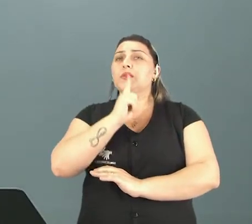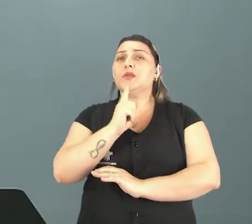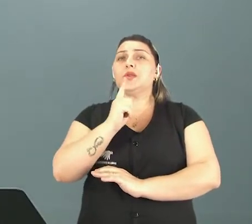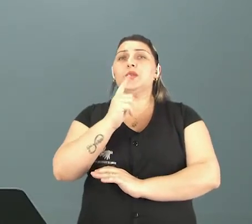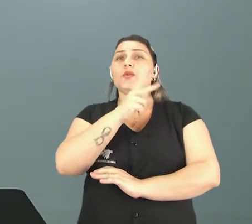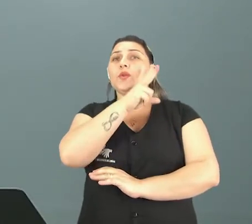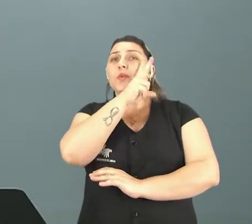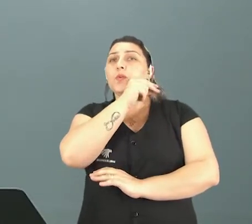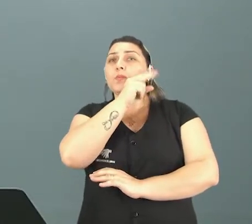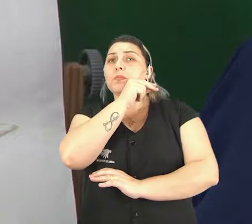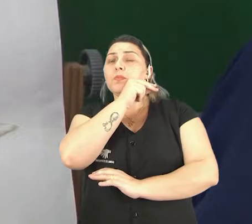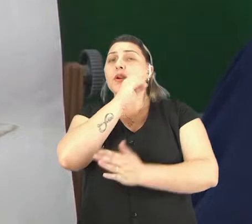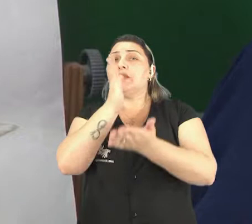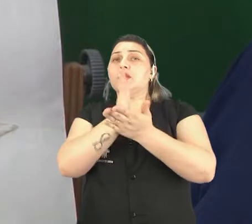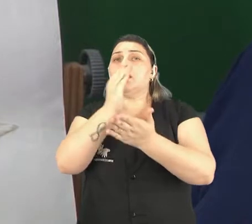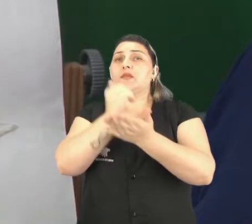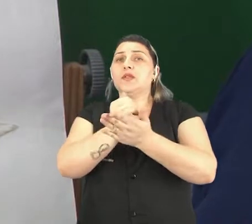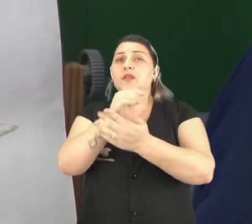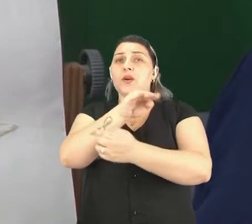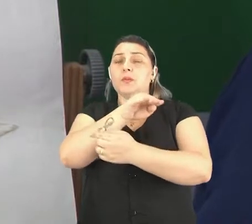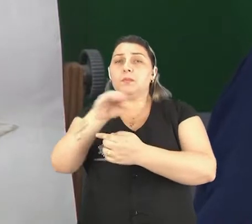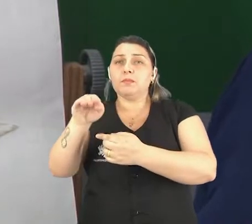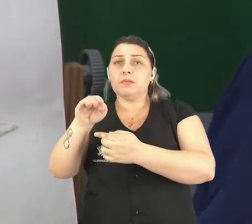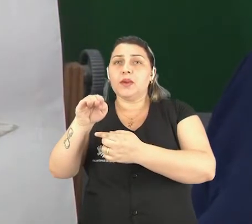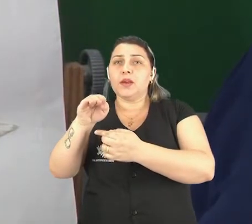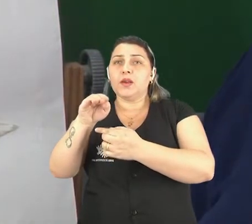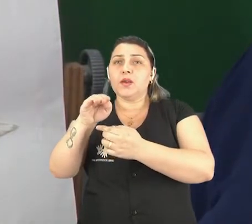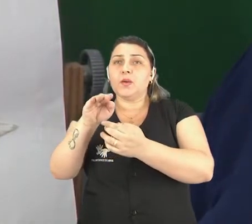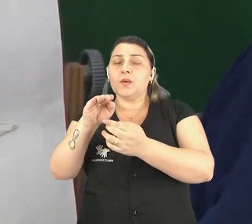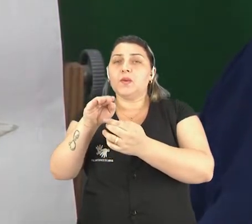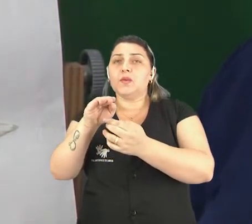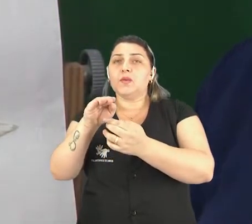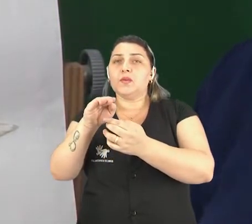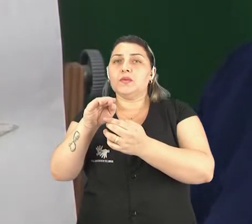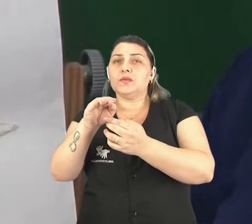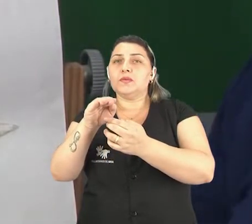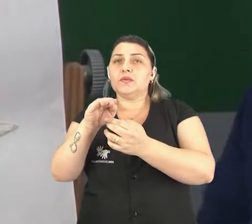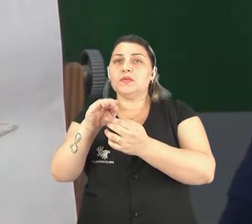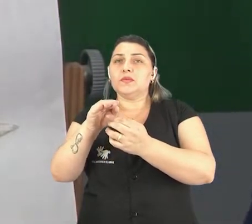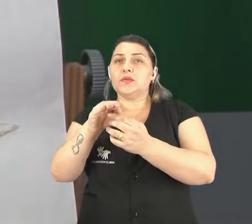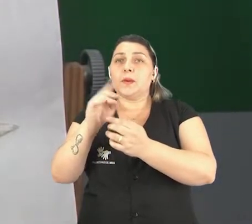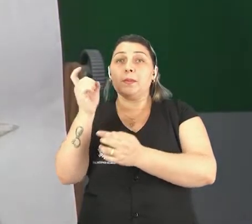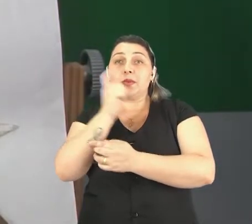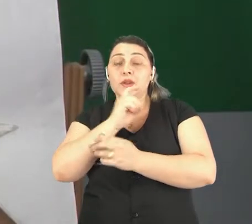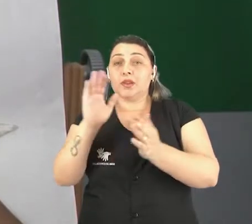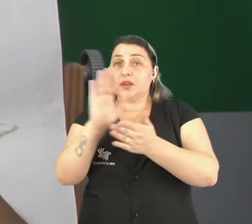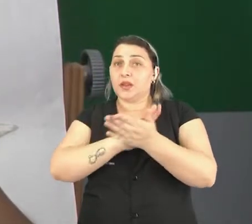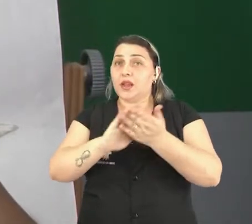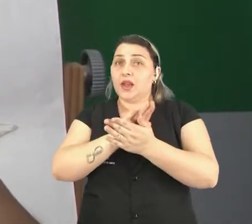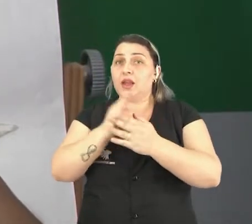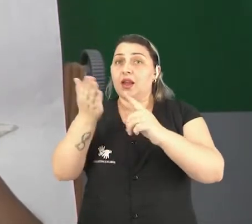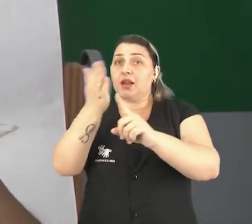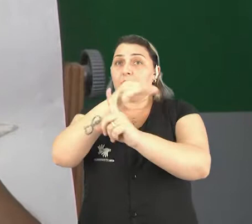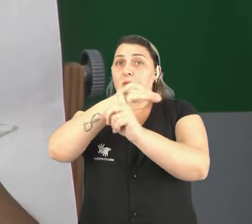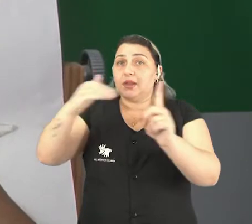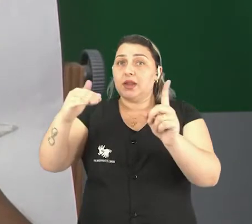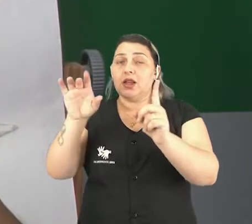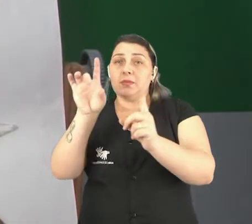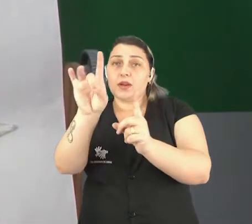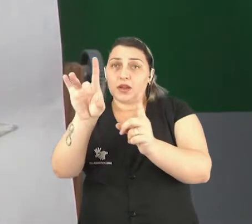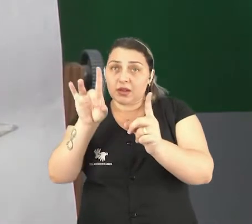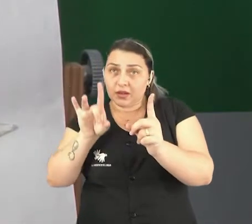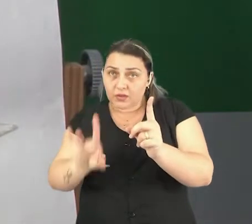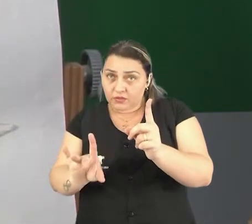Divida ao meio, sem truque algum. Uma metade para cada um.